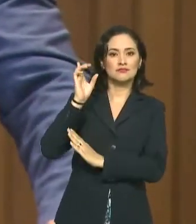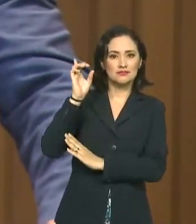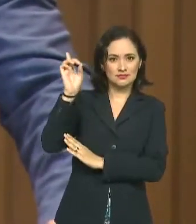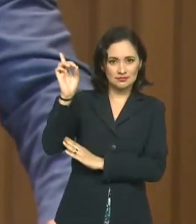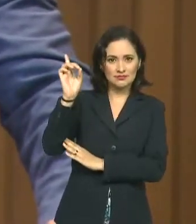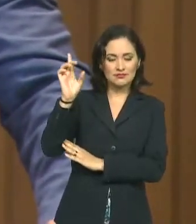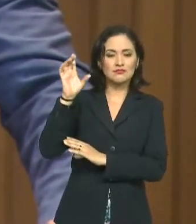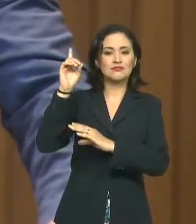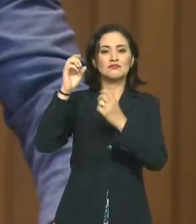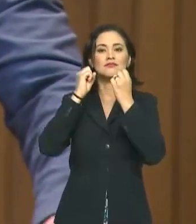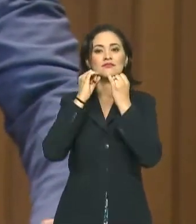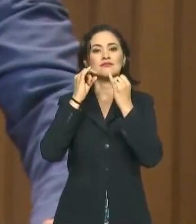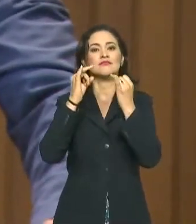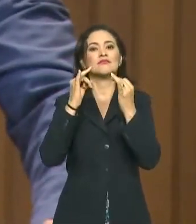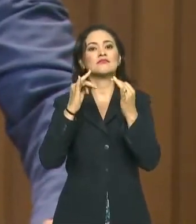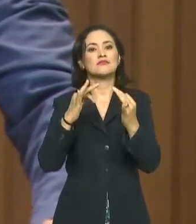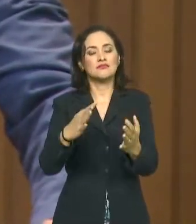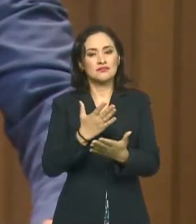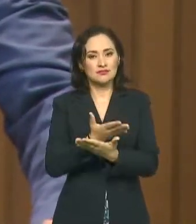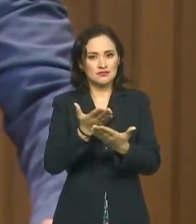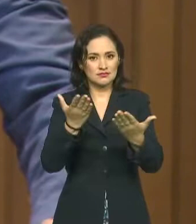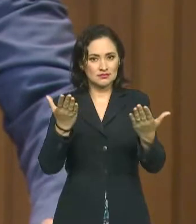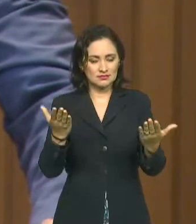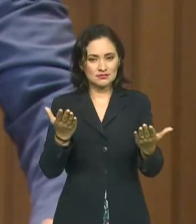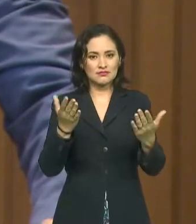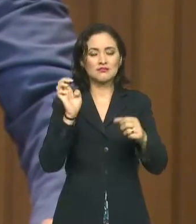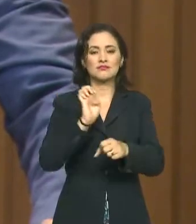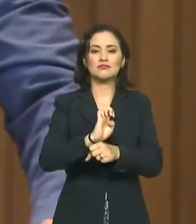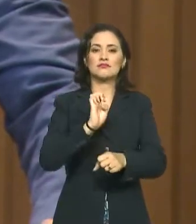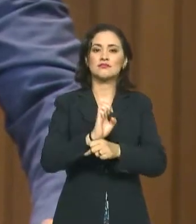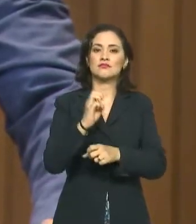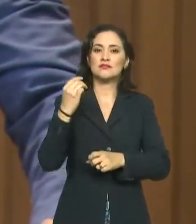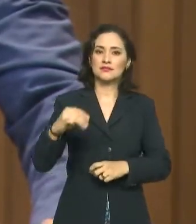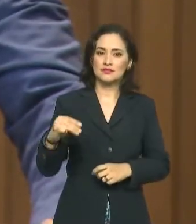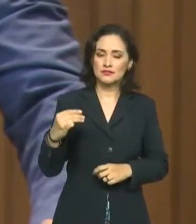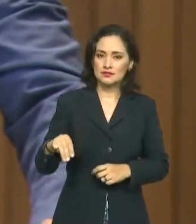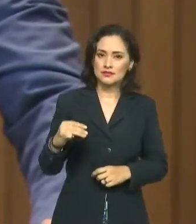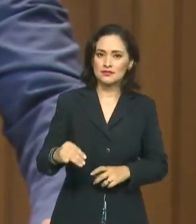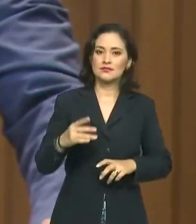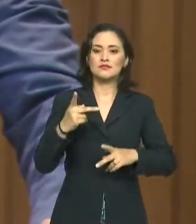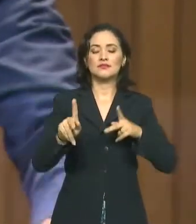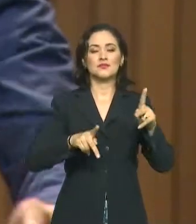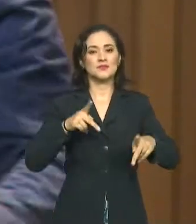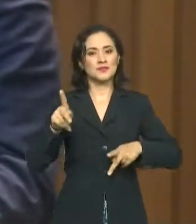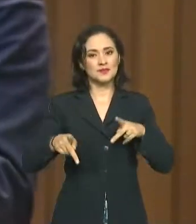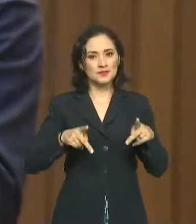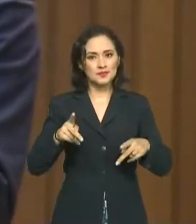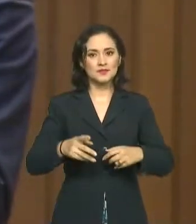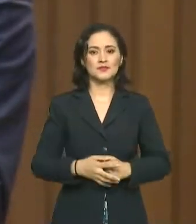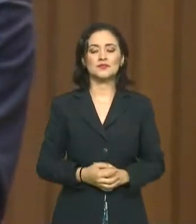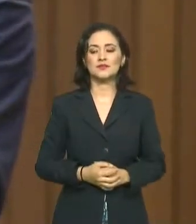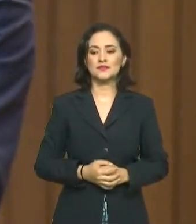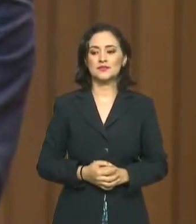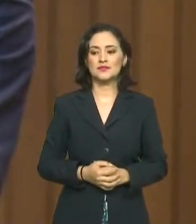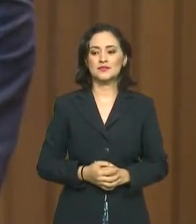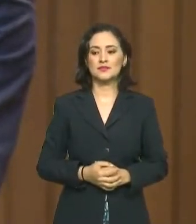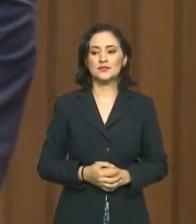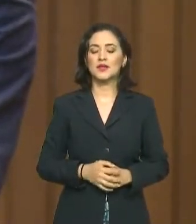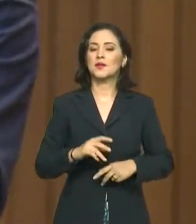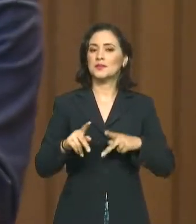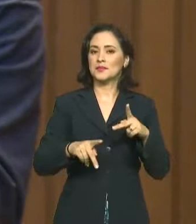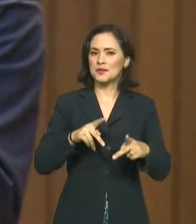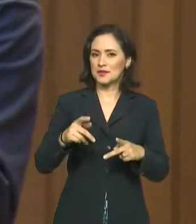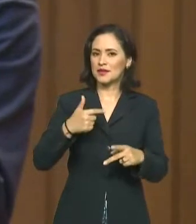Deus estenda as suas mãos poderosas sobre o Estado do Maranhão, sobre sua população. População essa que tem o maior